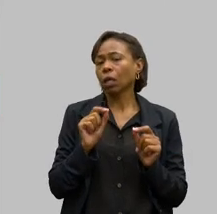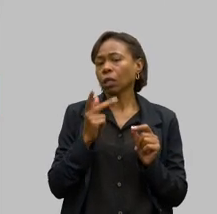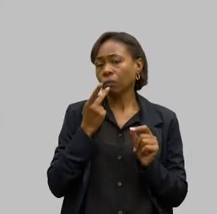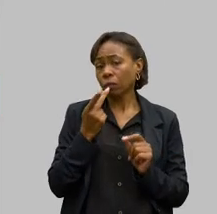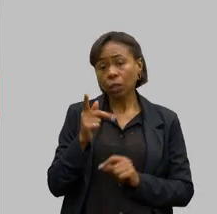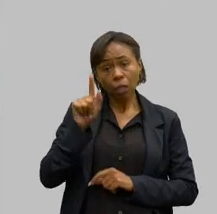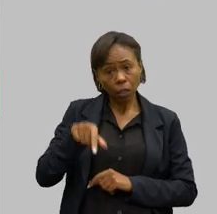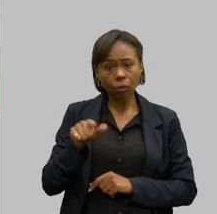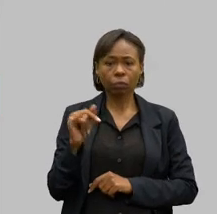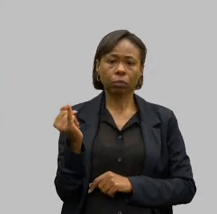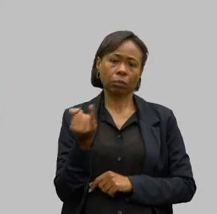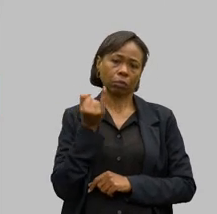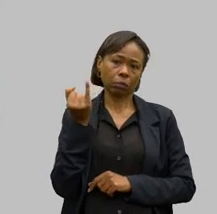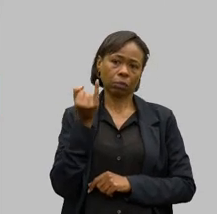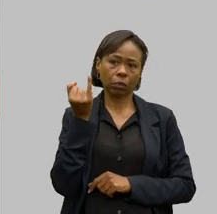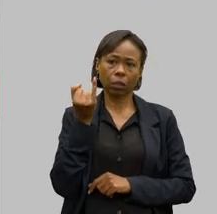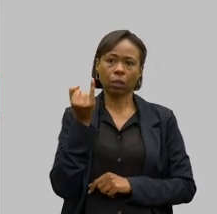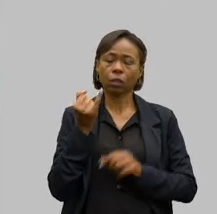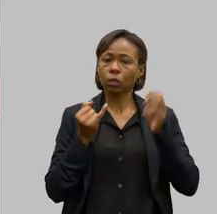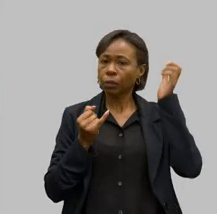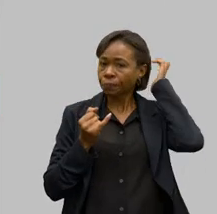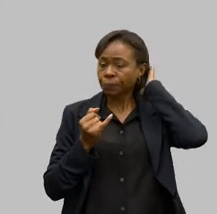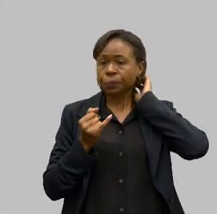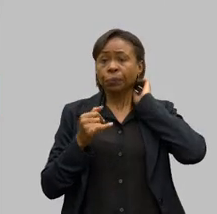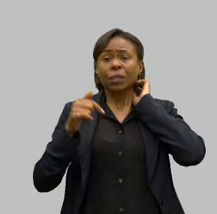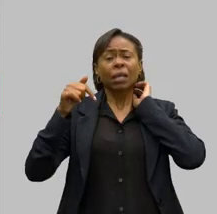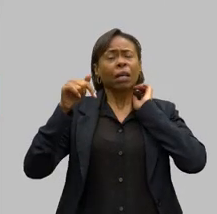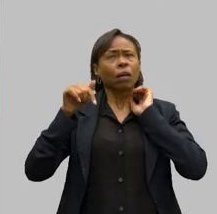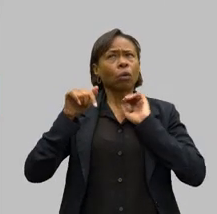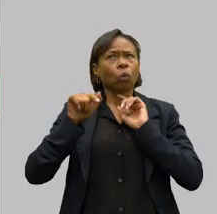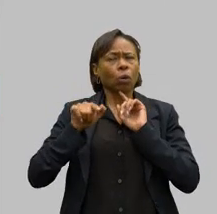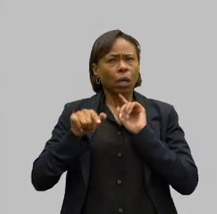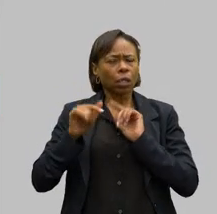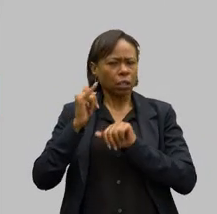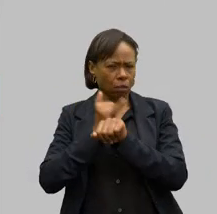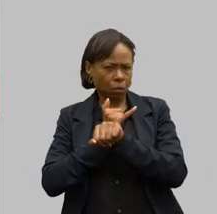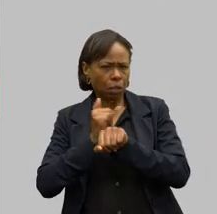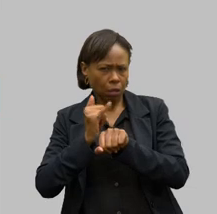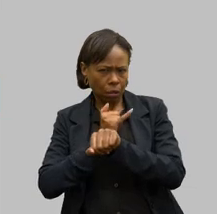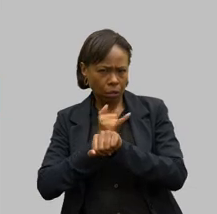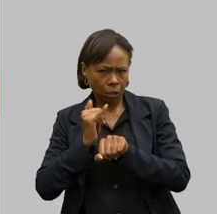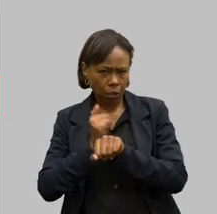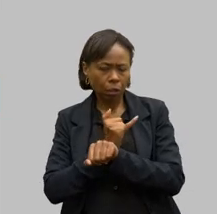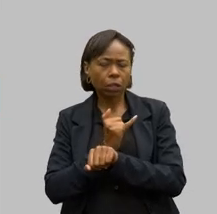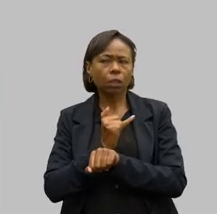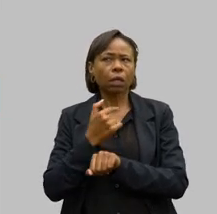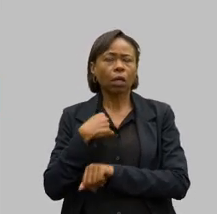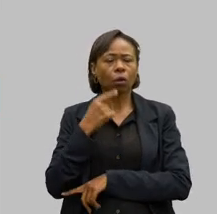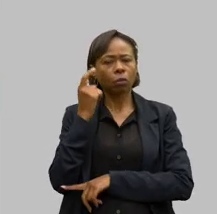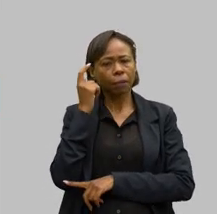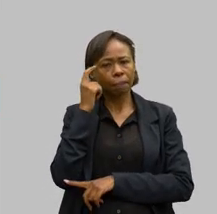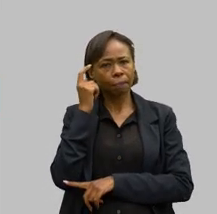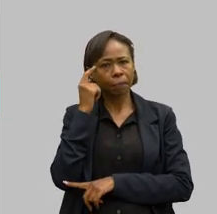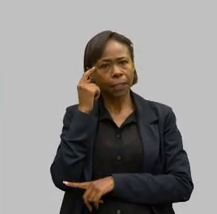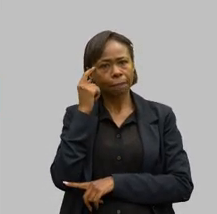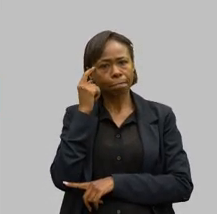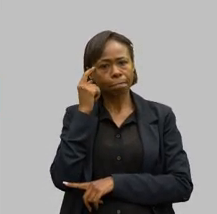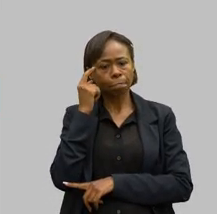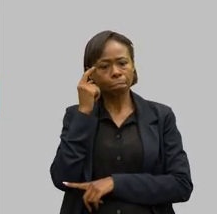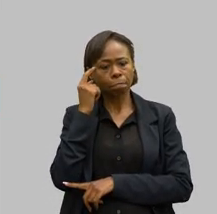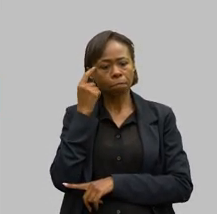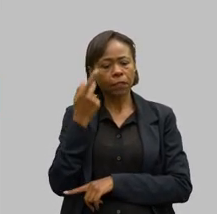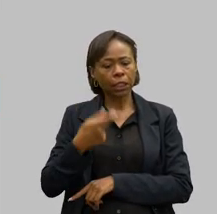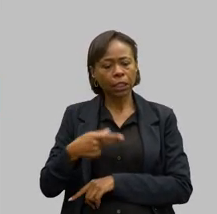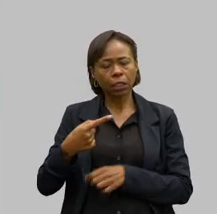Sabe, o deputado, com essa ferramenta, eu fico pensando em Belo